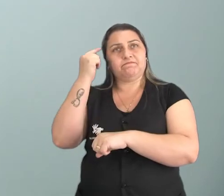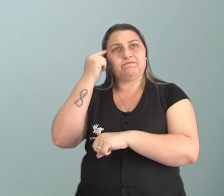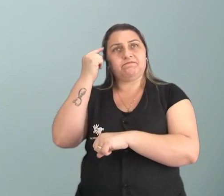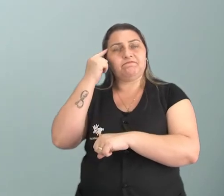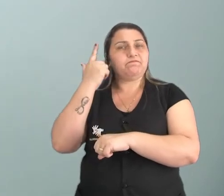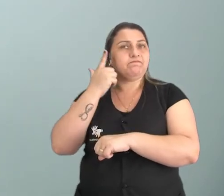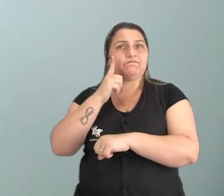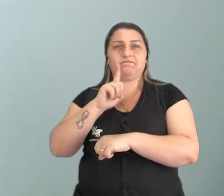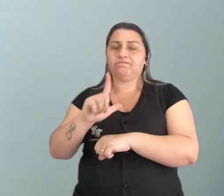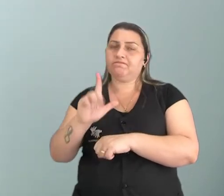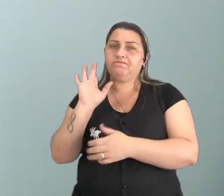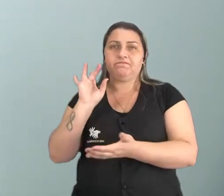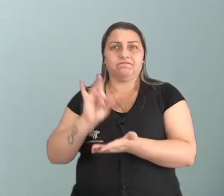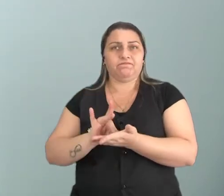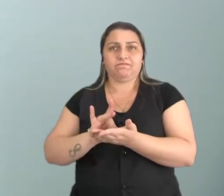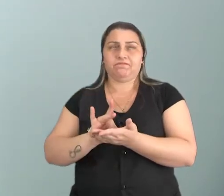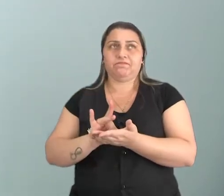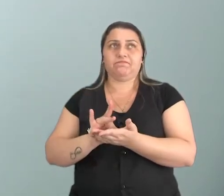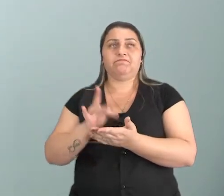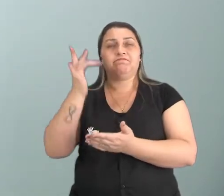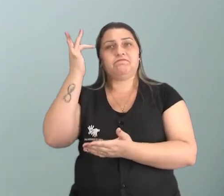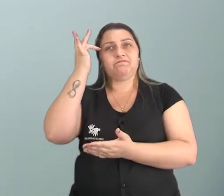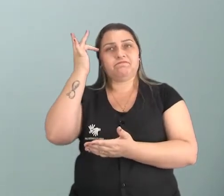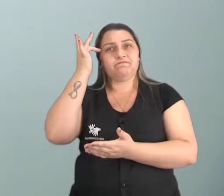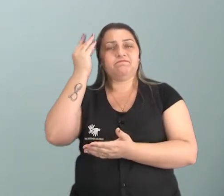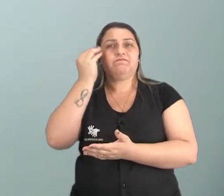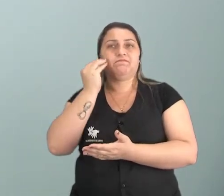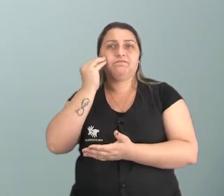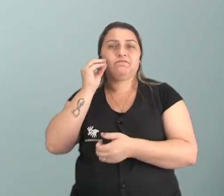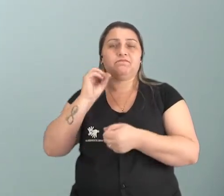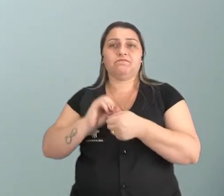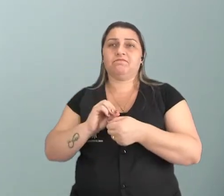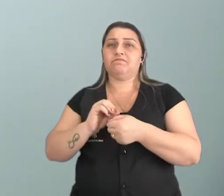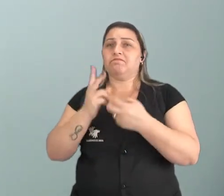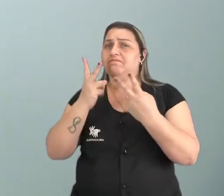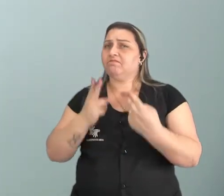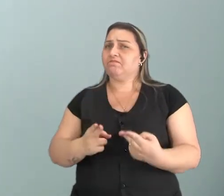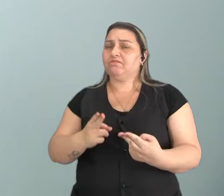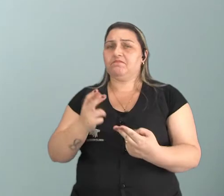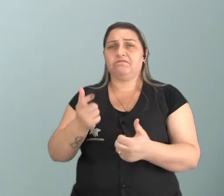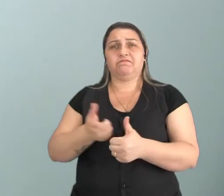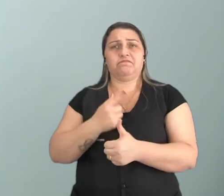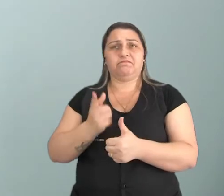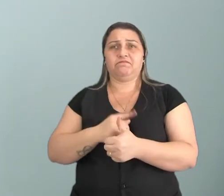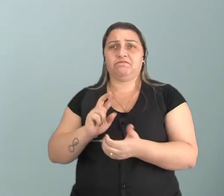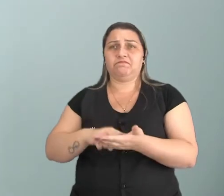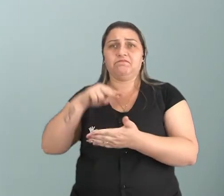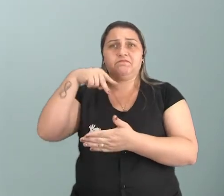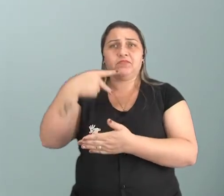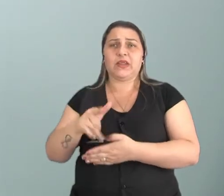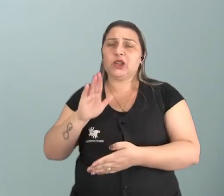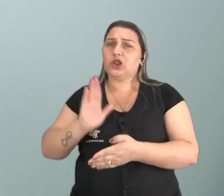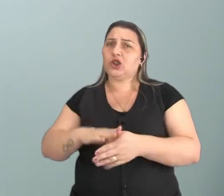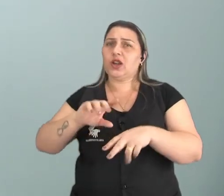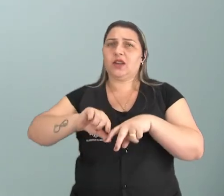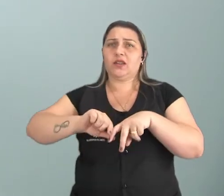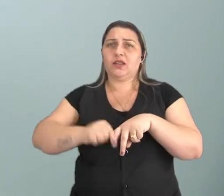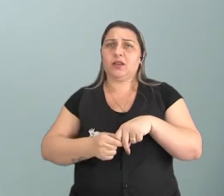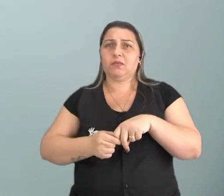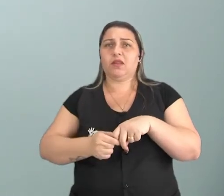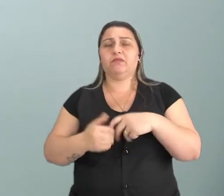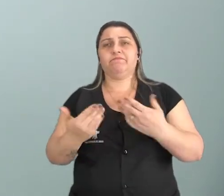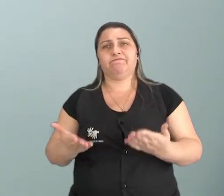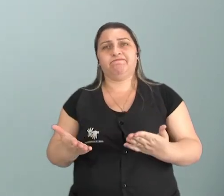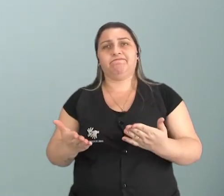não consegue realmente. Eu acho que se eu tentasse fazer o que eles fizeram, acho que na primeira pulada já tinham quebrado um tornozelo, acontecido